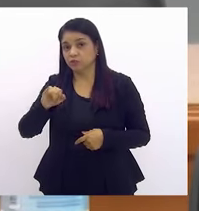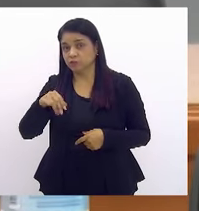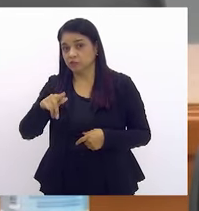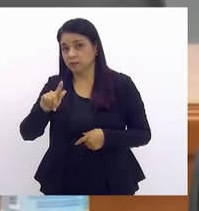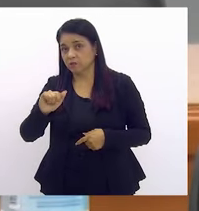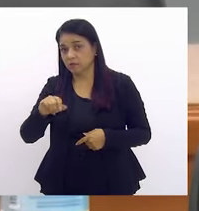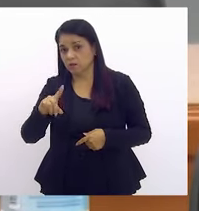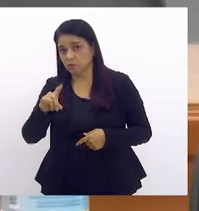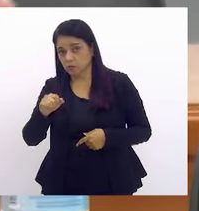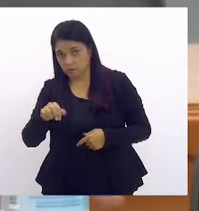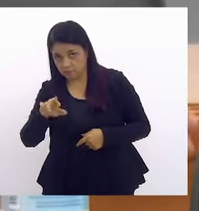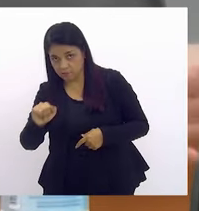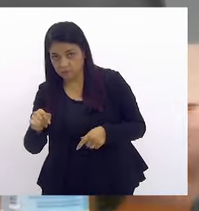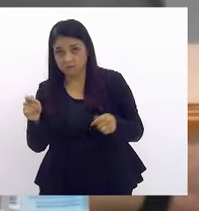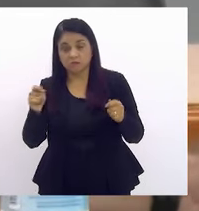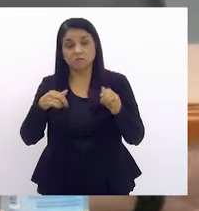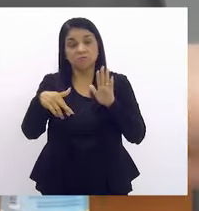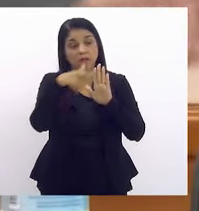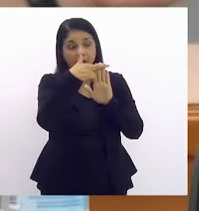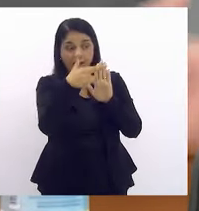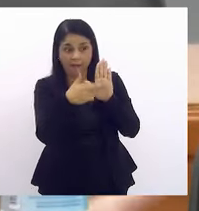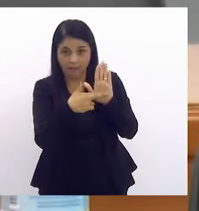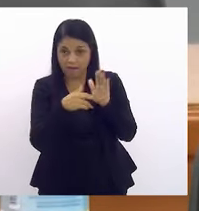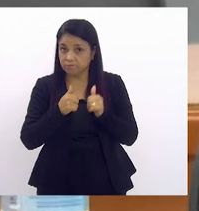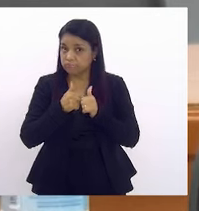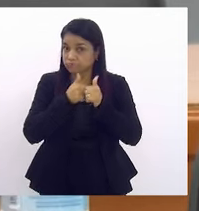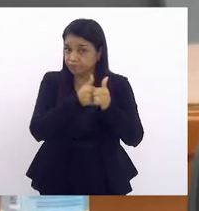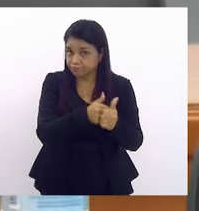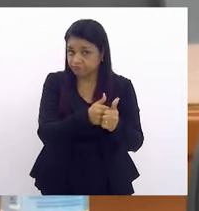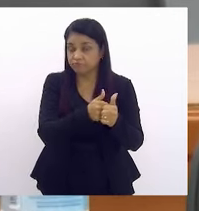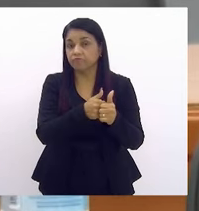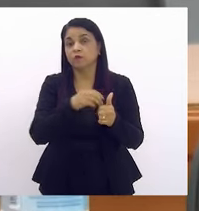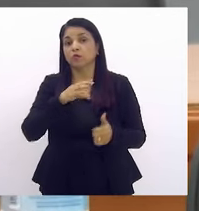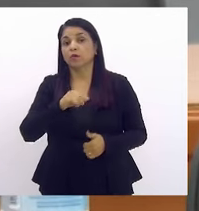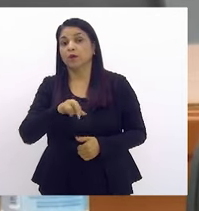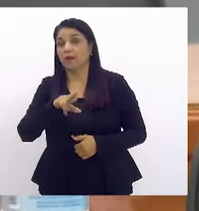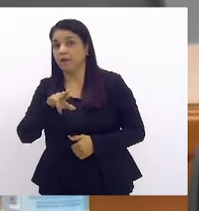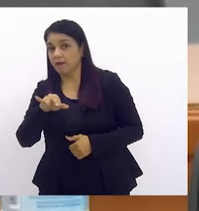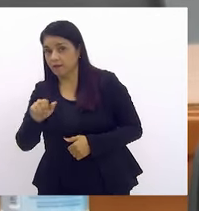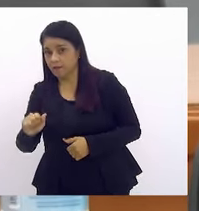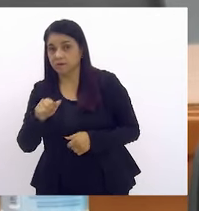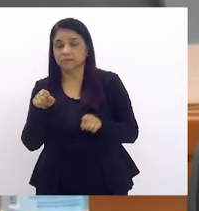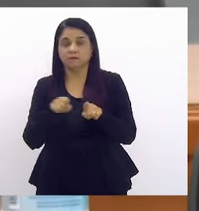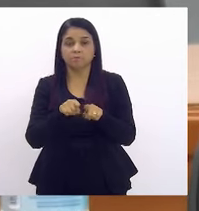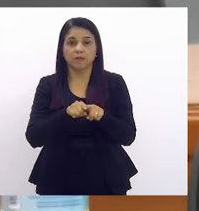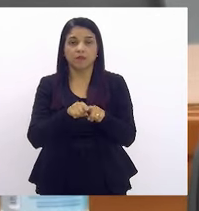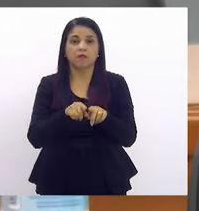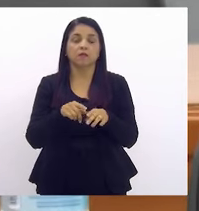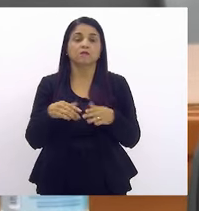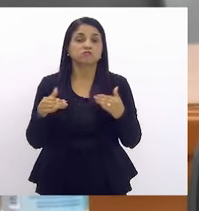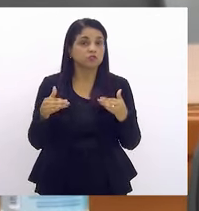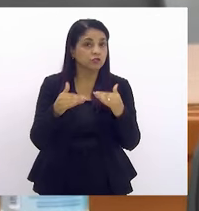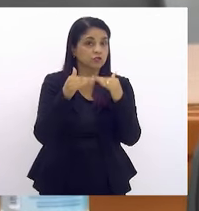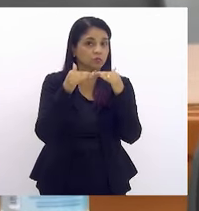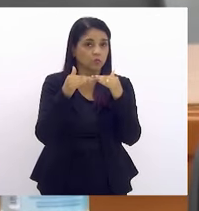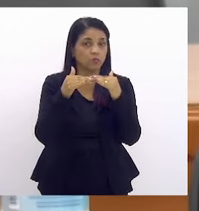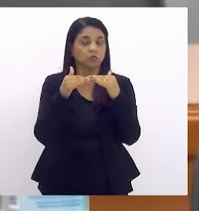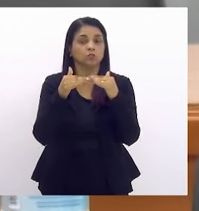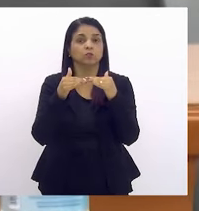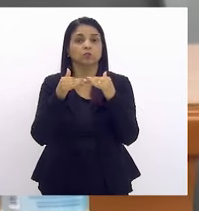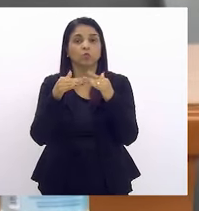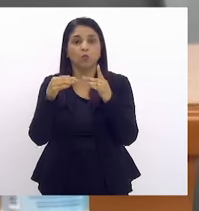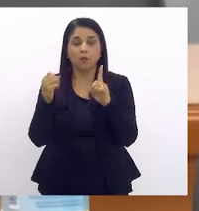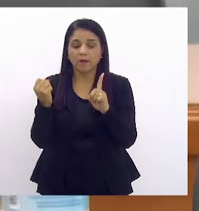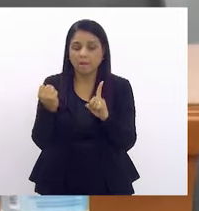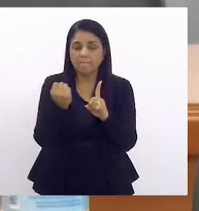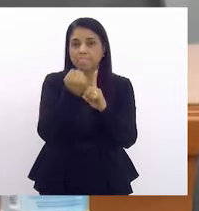acordo com as normas, desde que seja feito com as RTs do CREA, como foi falado, desde que seja feito de acordo com o mínimo impacto